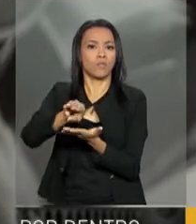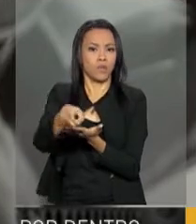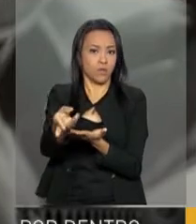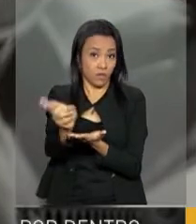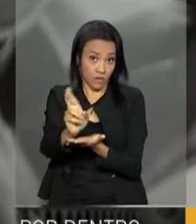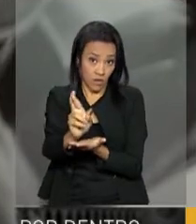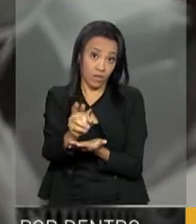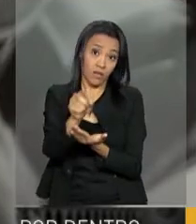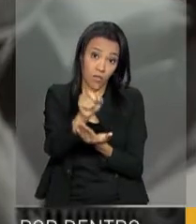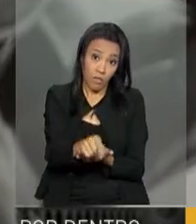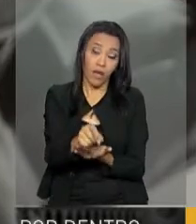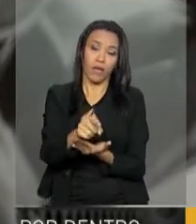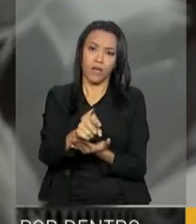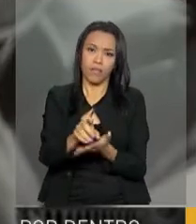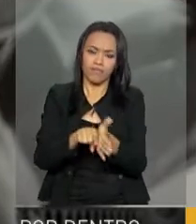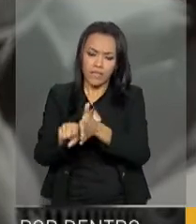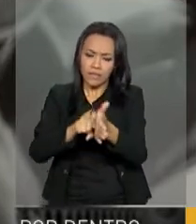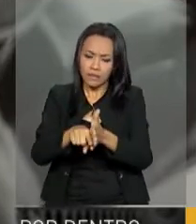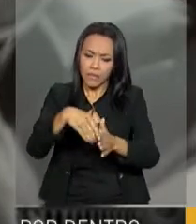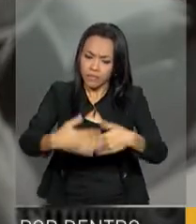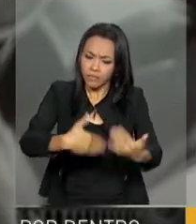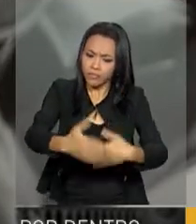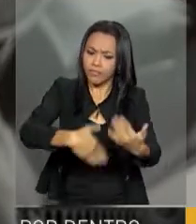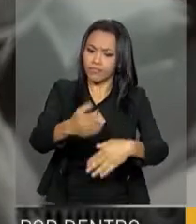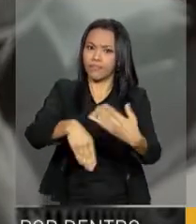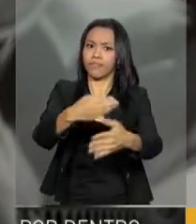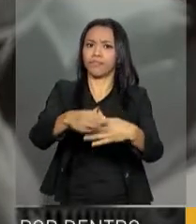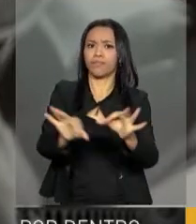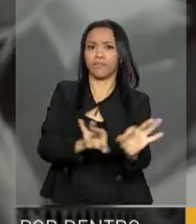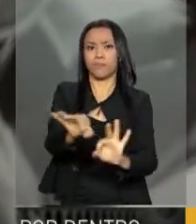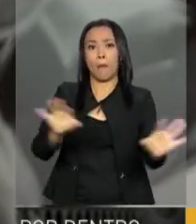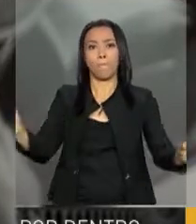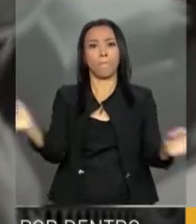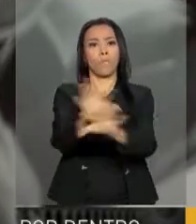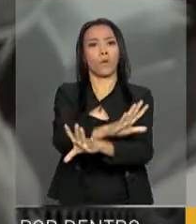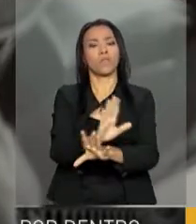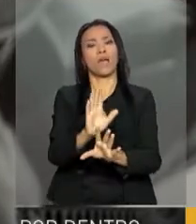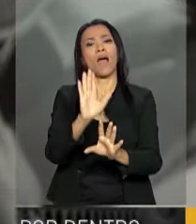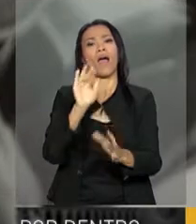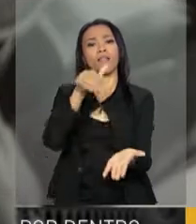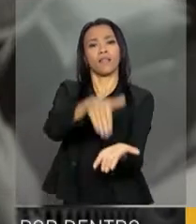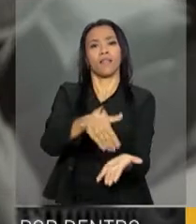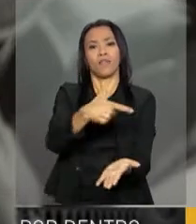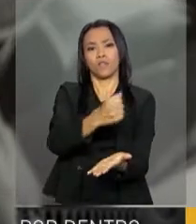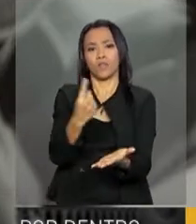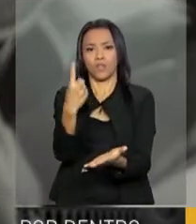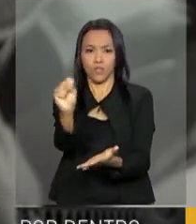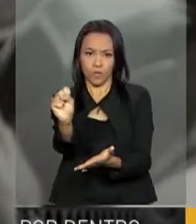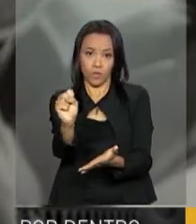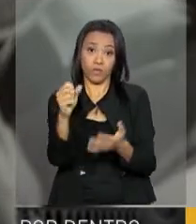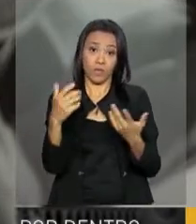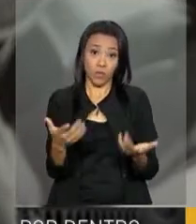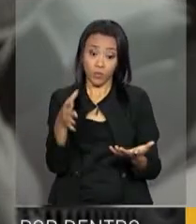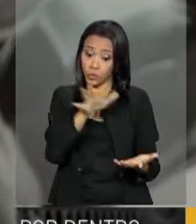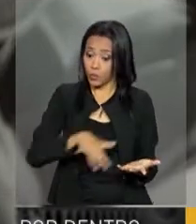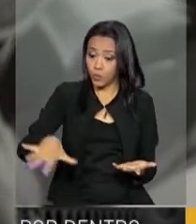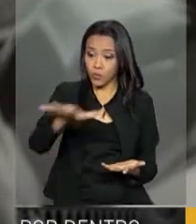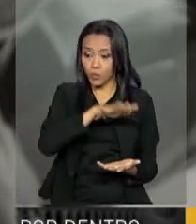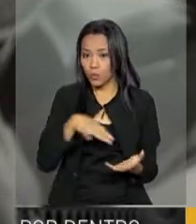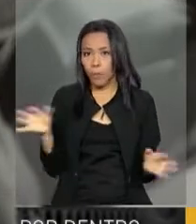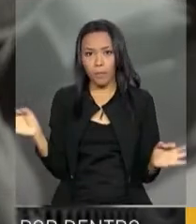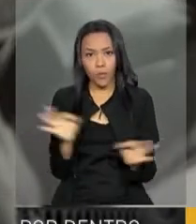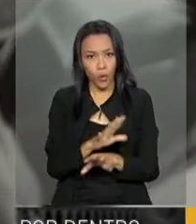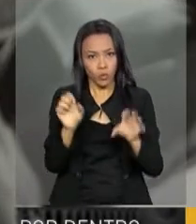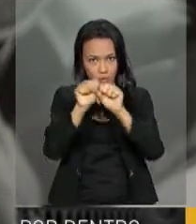desenvolvimento desses sistemas para ficarem prontos até 2018. Quer dizer, todos os sistemas ficam